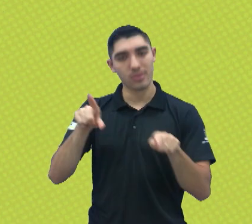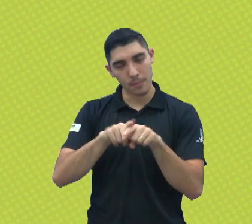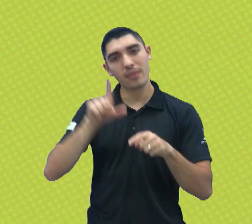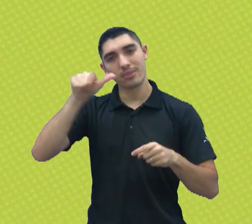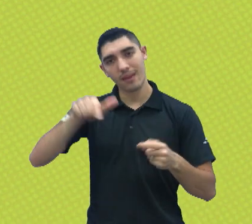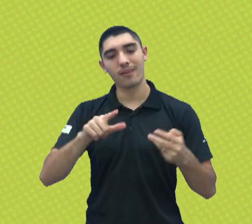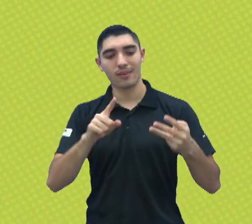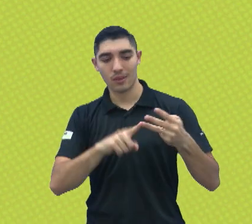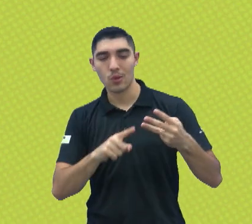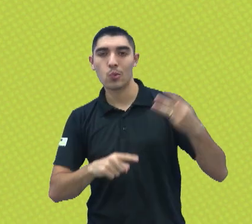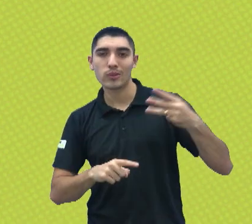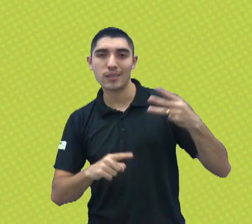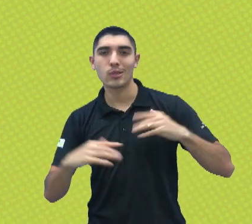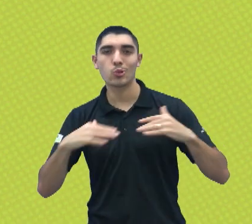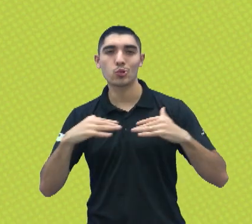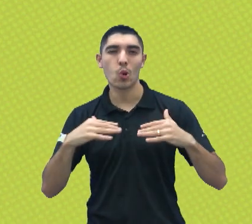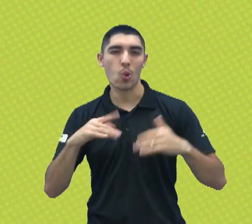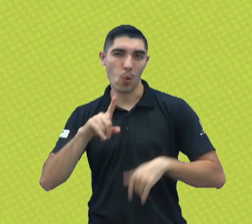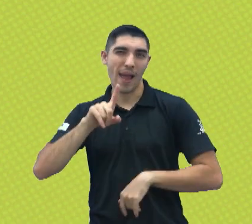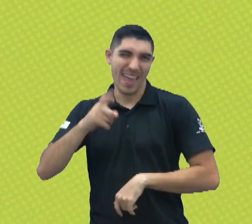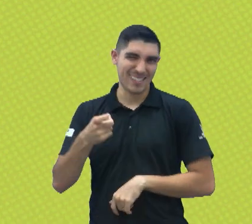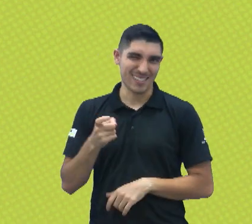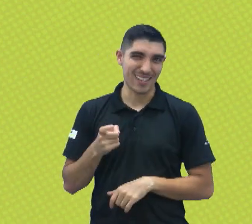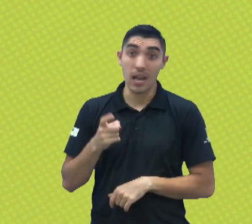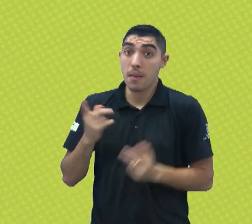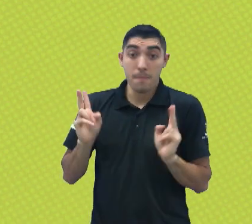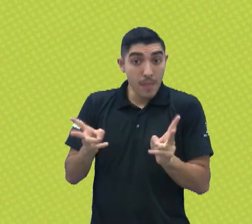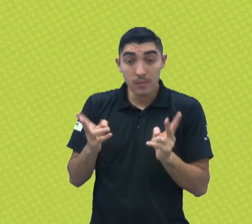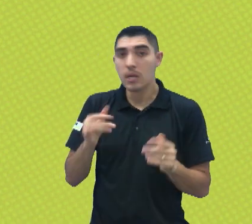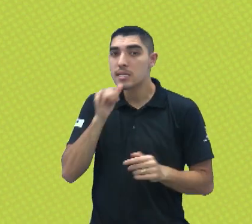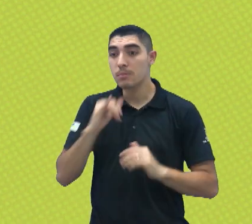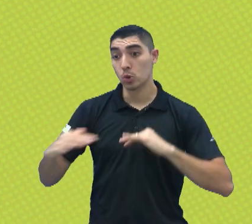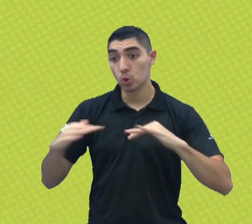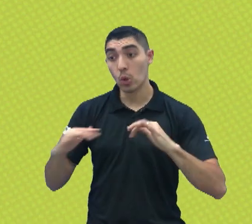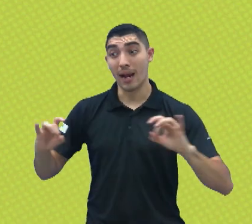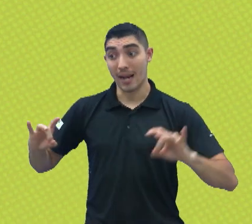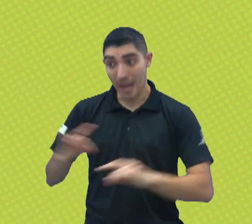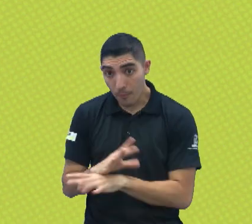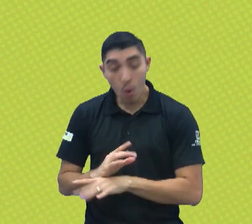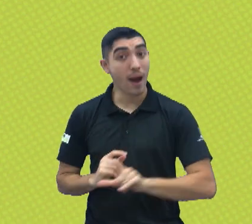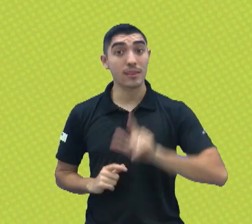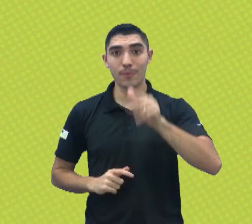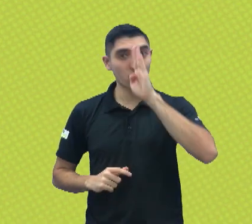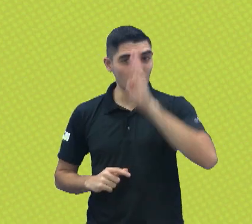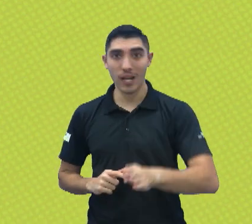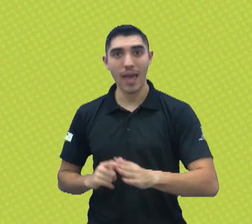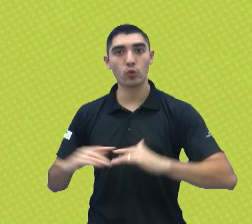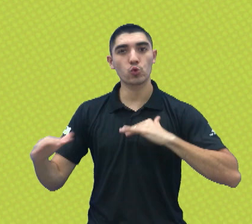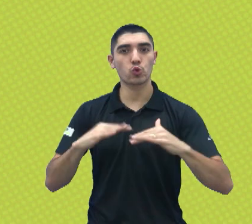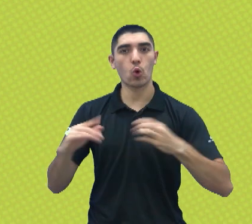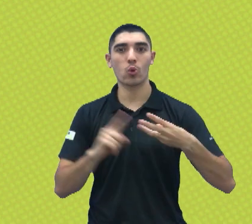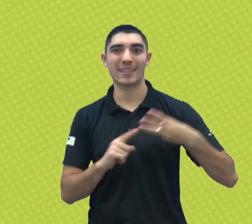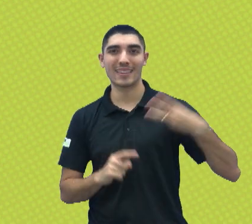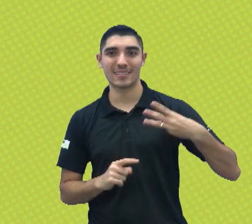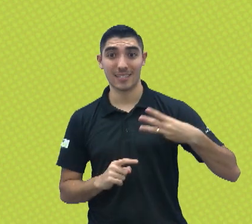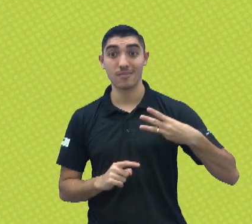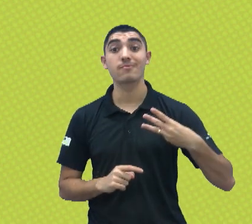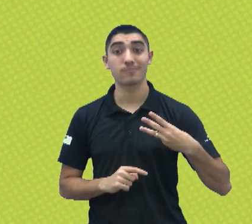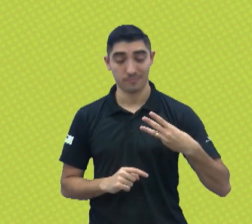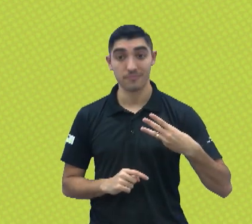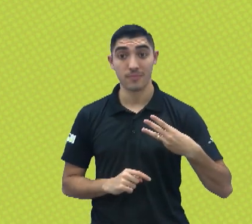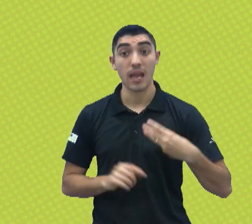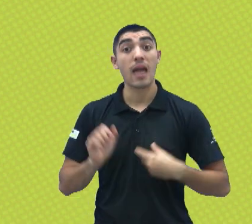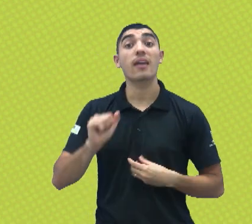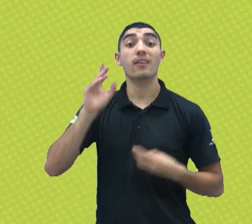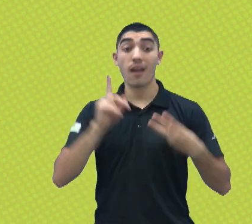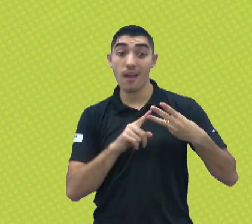a mais logo na sequência. Não tem muito tempo, não. Terminou o jogo, já vai pro Golden Set e aí vai pro pau. Quem venceu o Golden Set, se